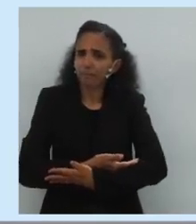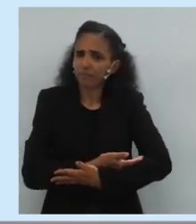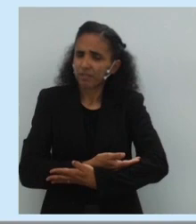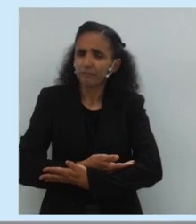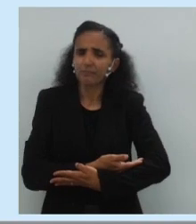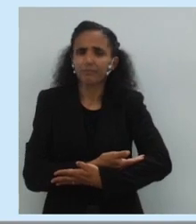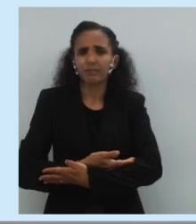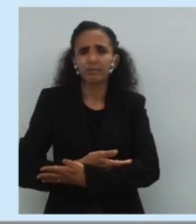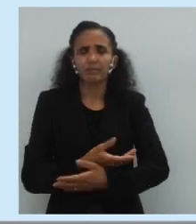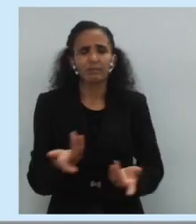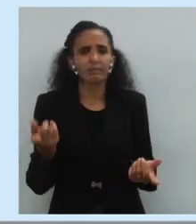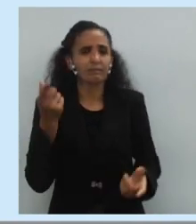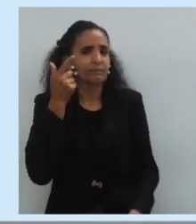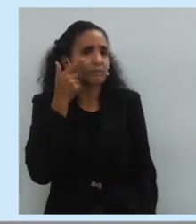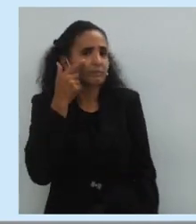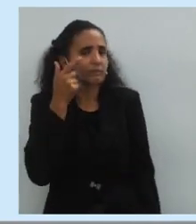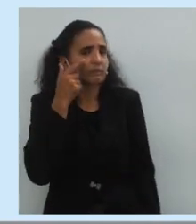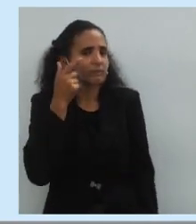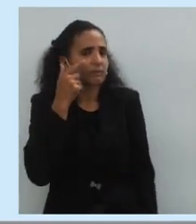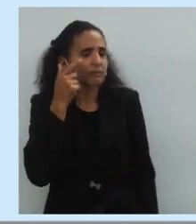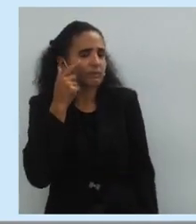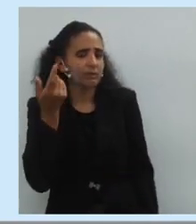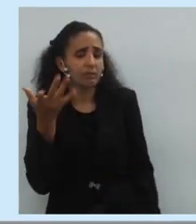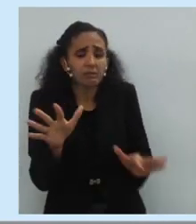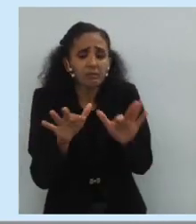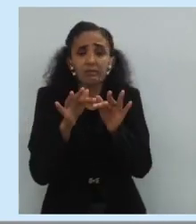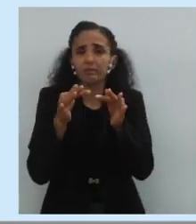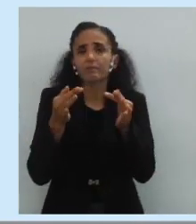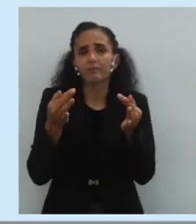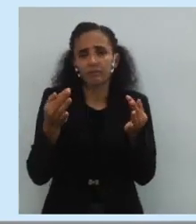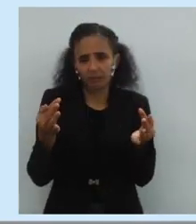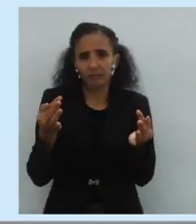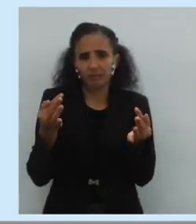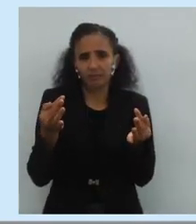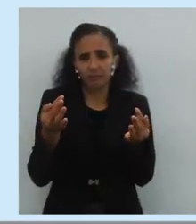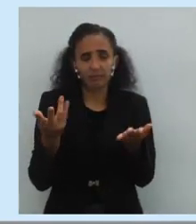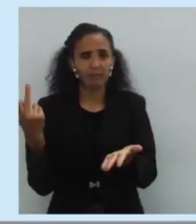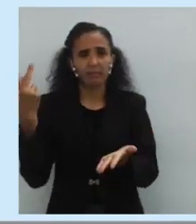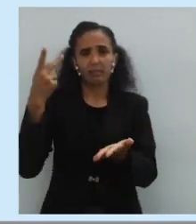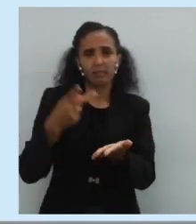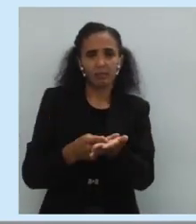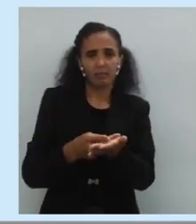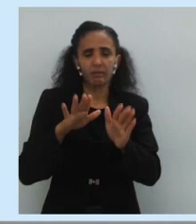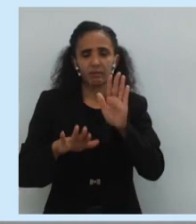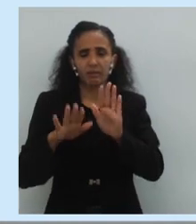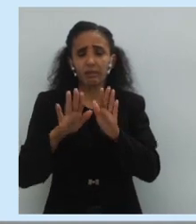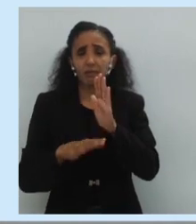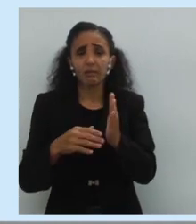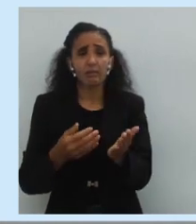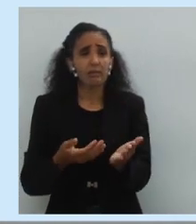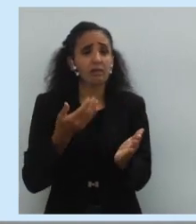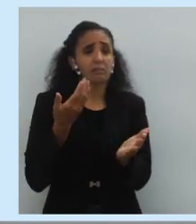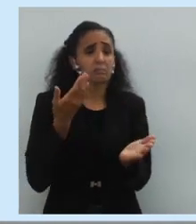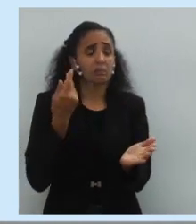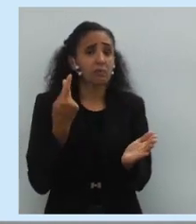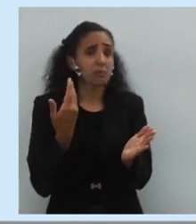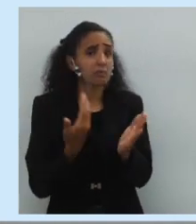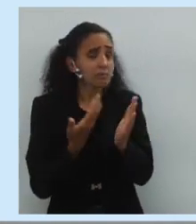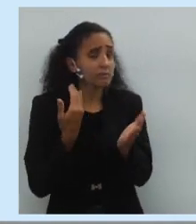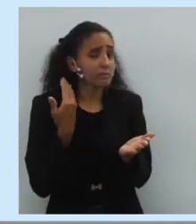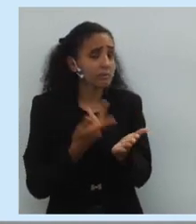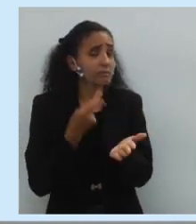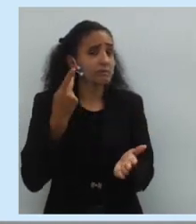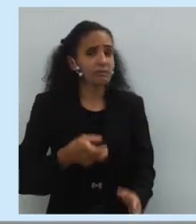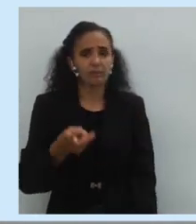recém-nascidas, né? Que atinge aí principalmente os olhos, com o potencial de deflagrar a perda